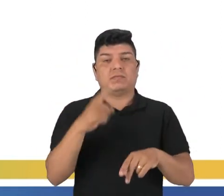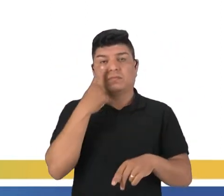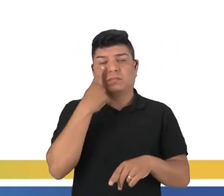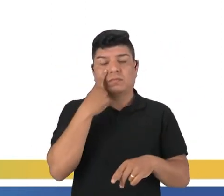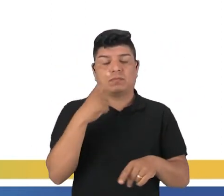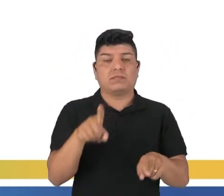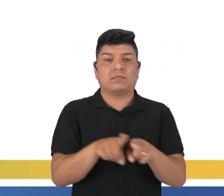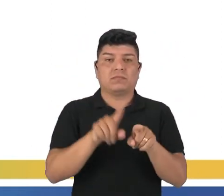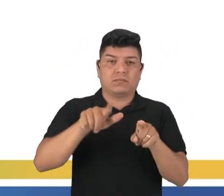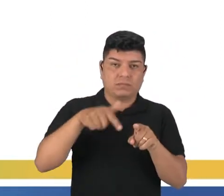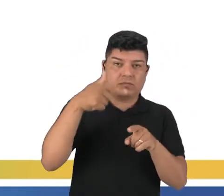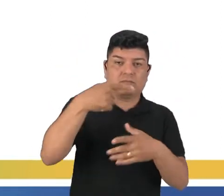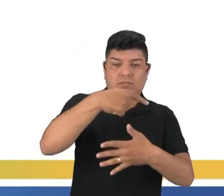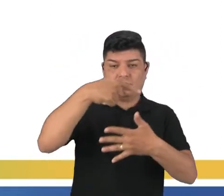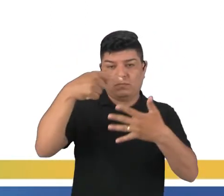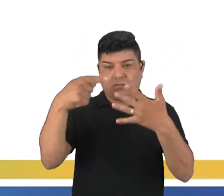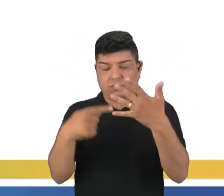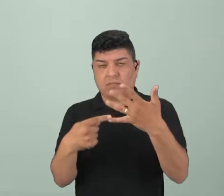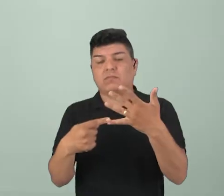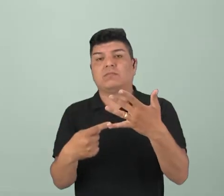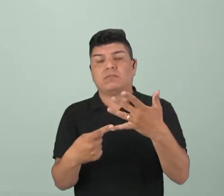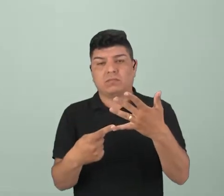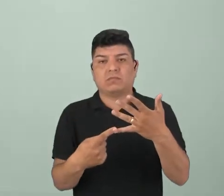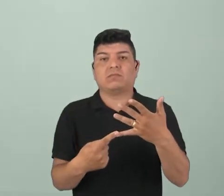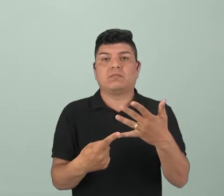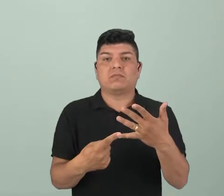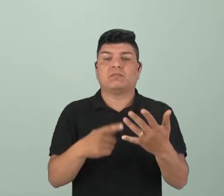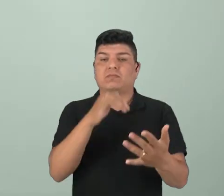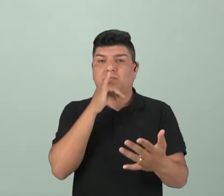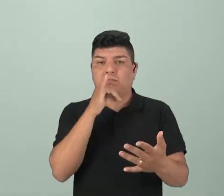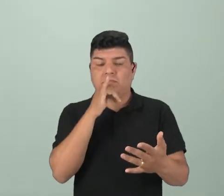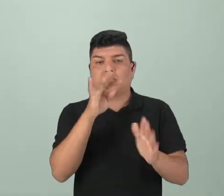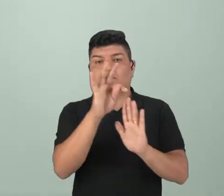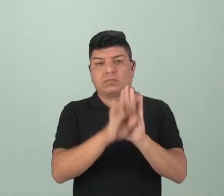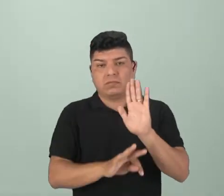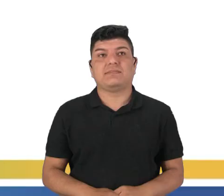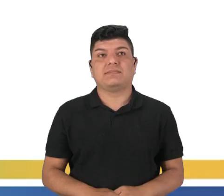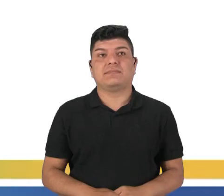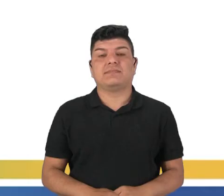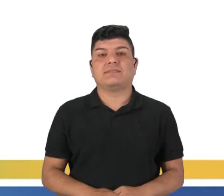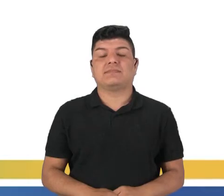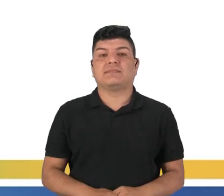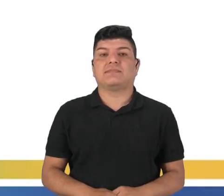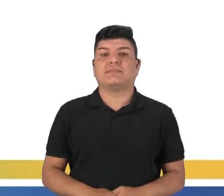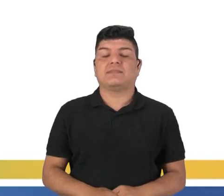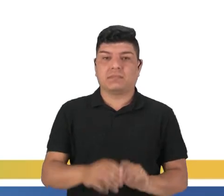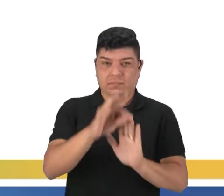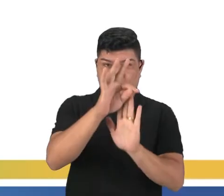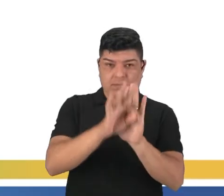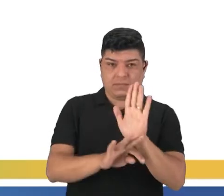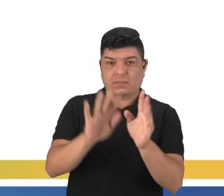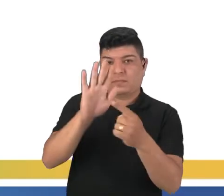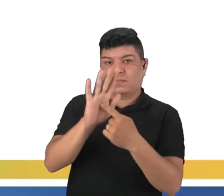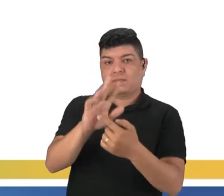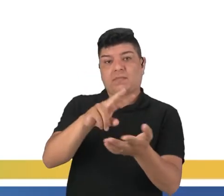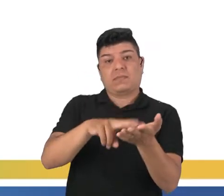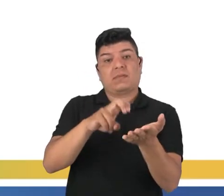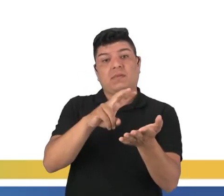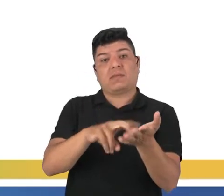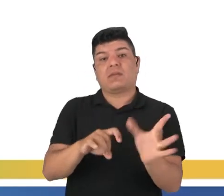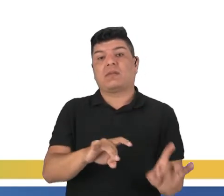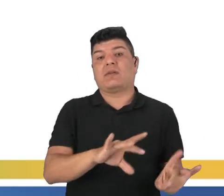também alguns outros elementos dentro desse tipo textual. Então, o texto ele apresenta aqui um